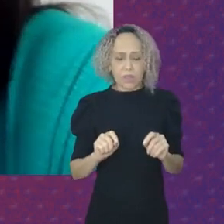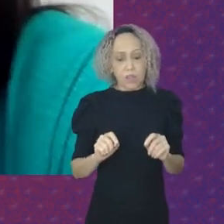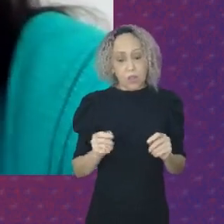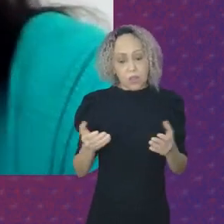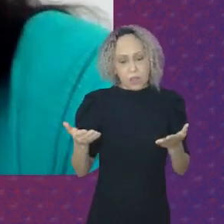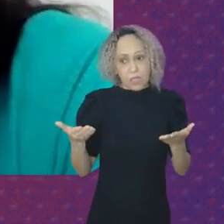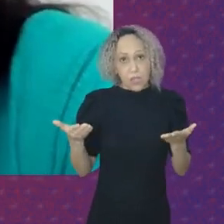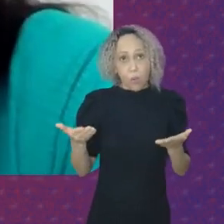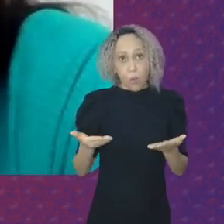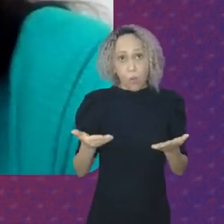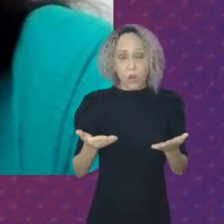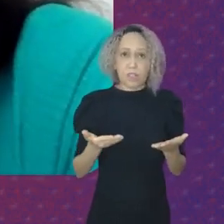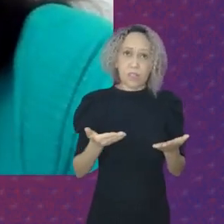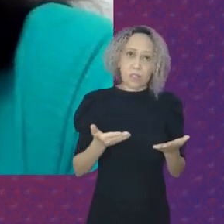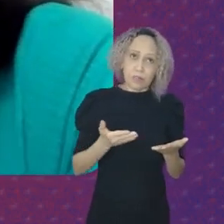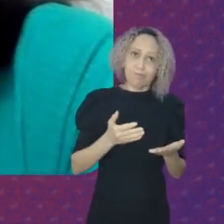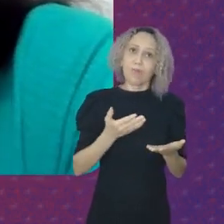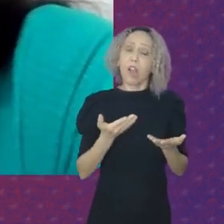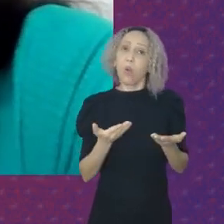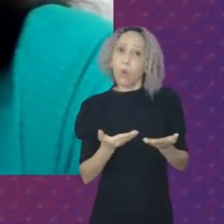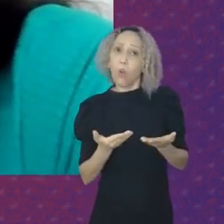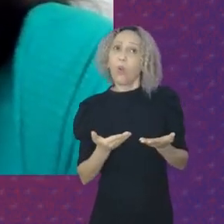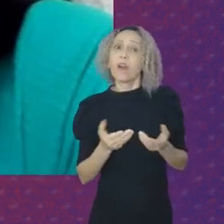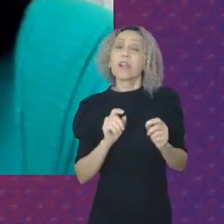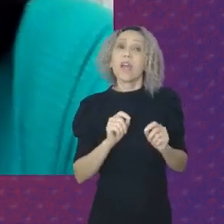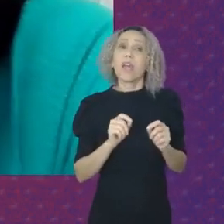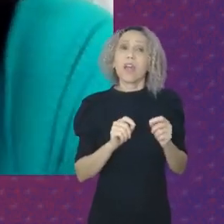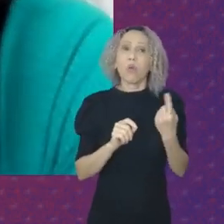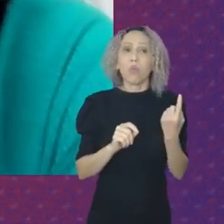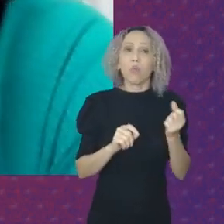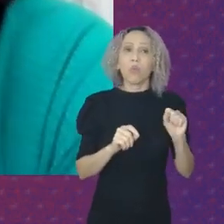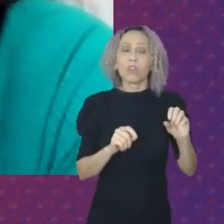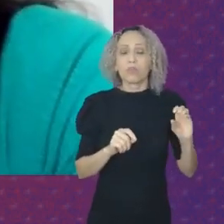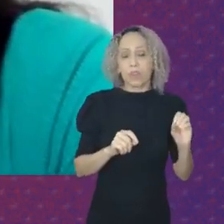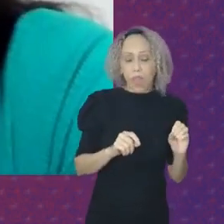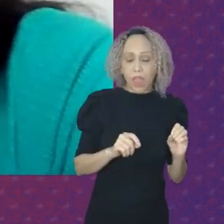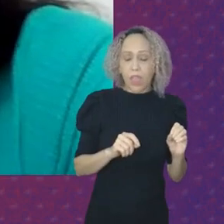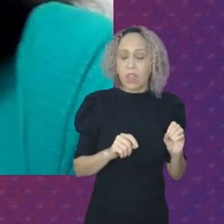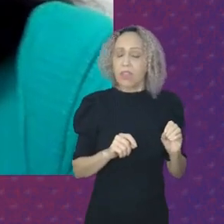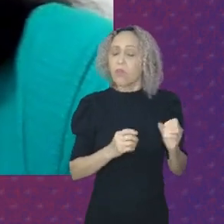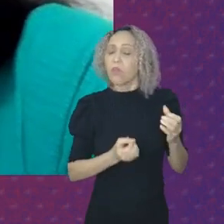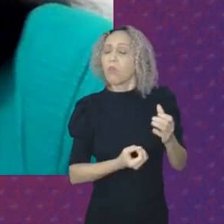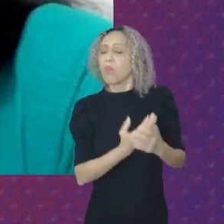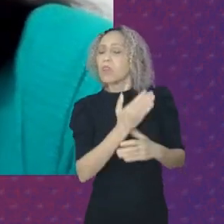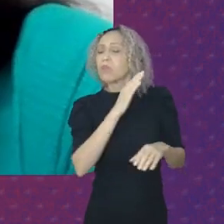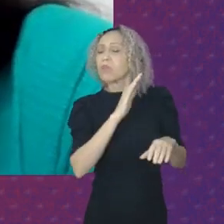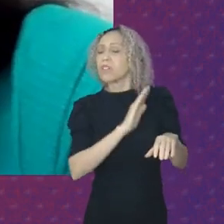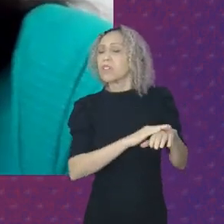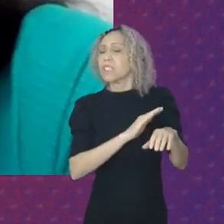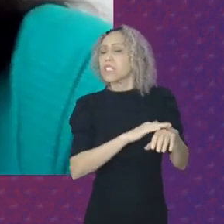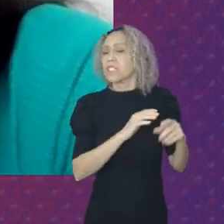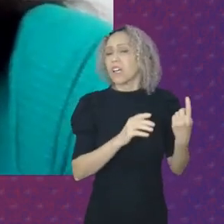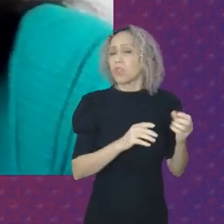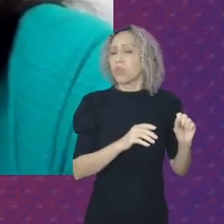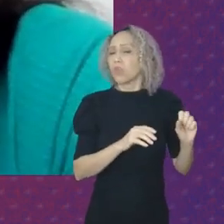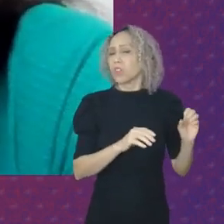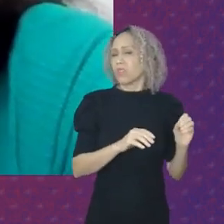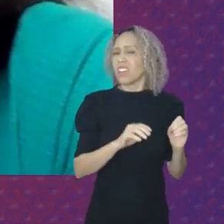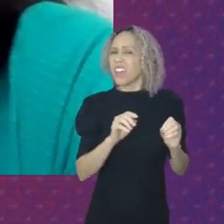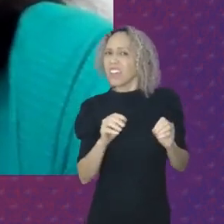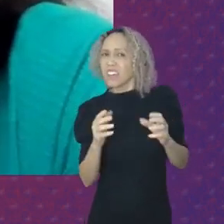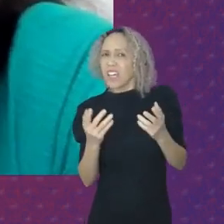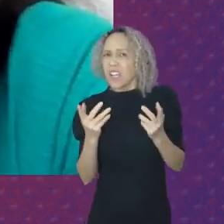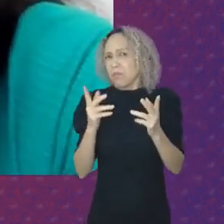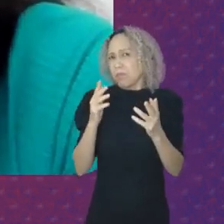Ligue 180, pensava-se em um serviço próximo ao que era o Disque Saúde na época,